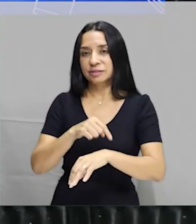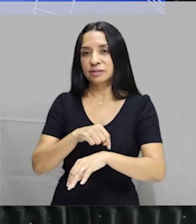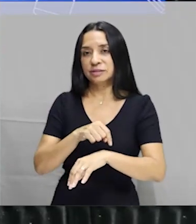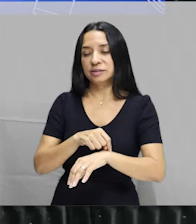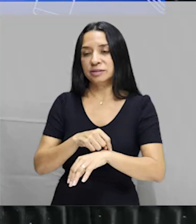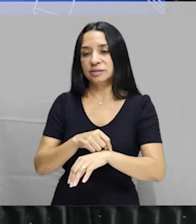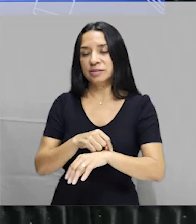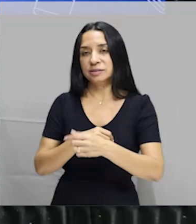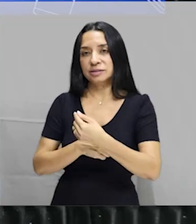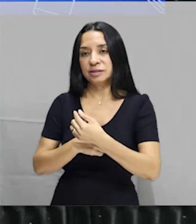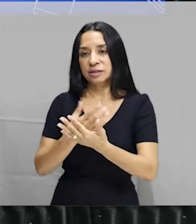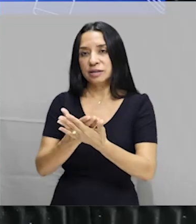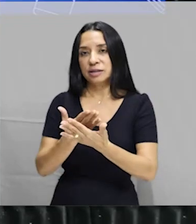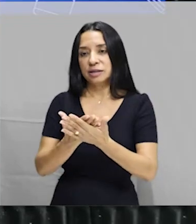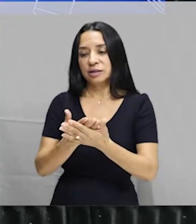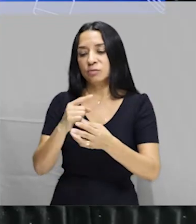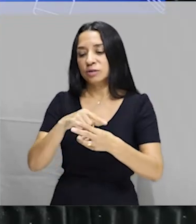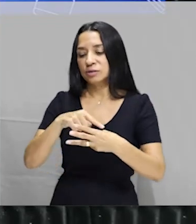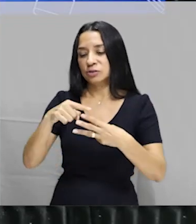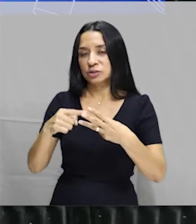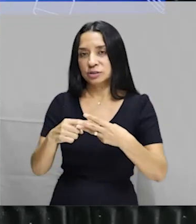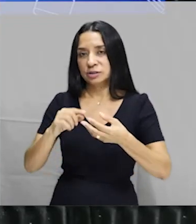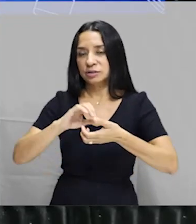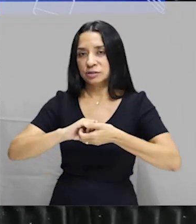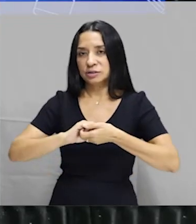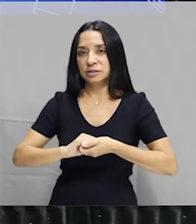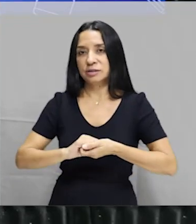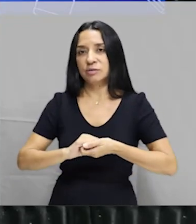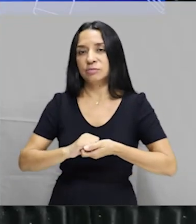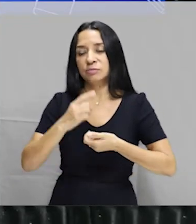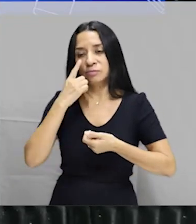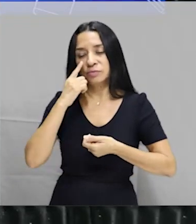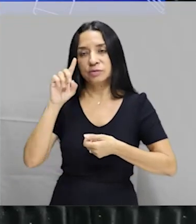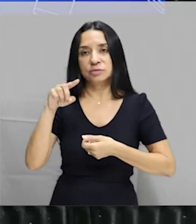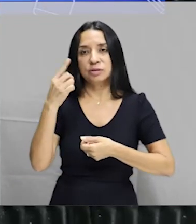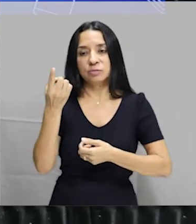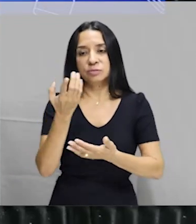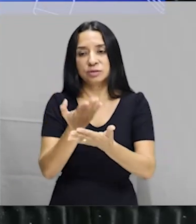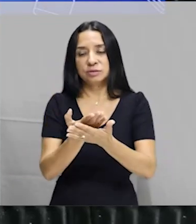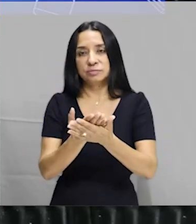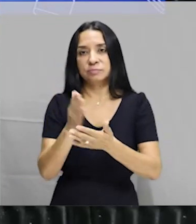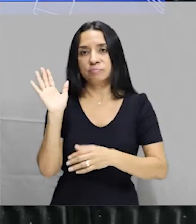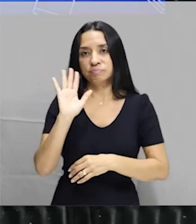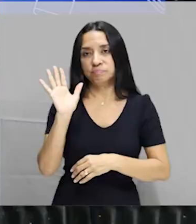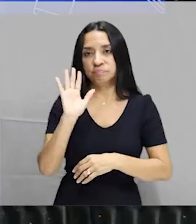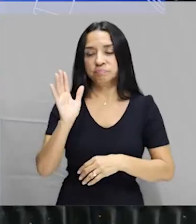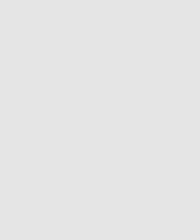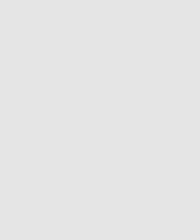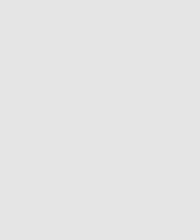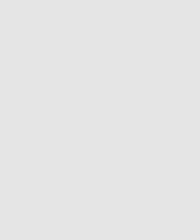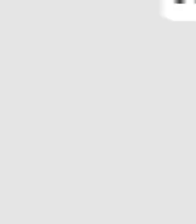Essa trilogia de aulas de saludos termina aqui. Eu vejo vocês na próxima. Hasta luego!